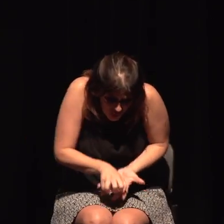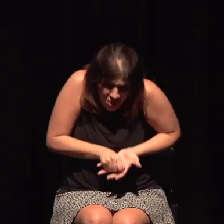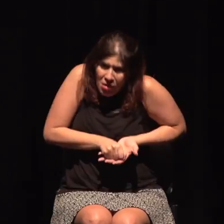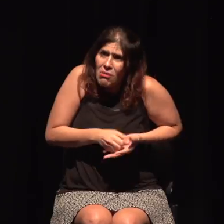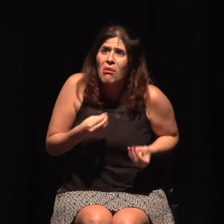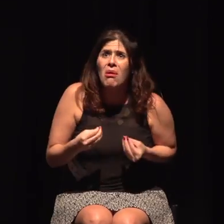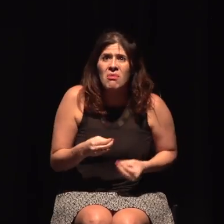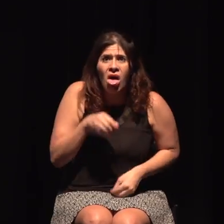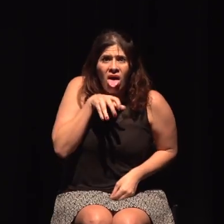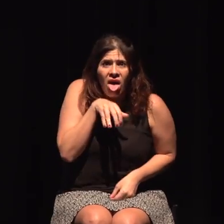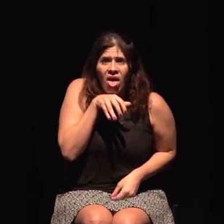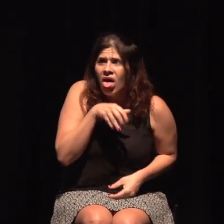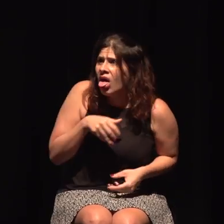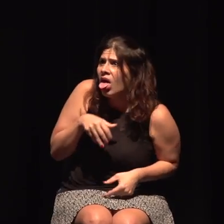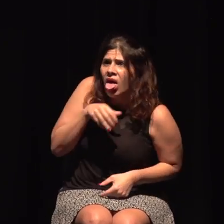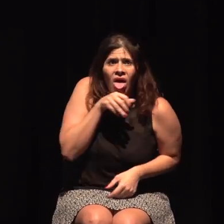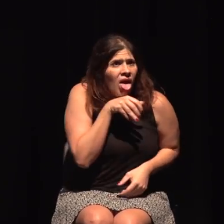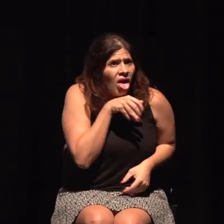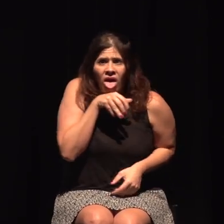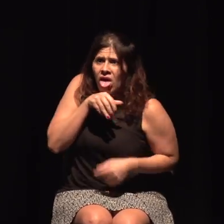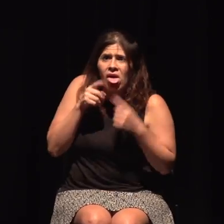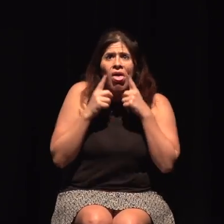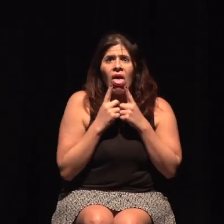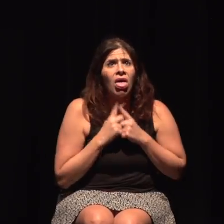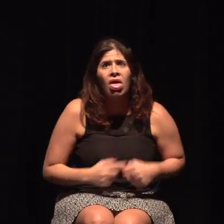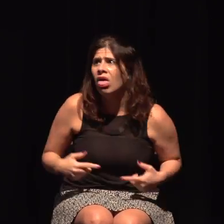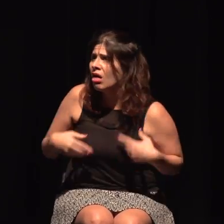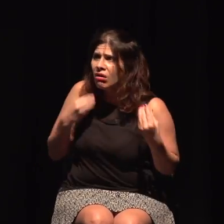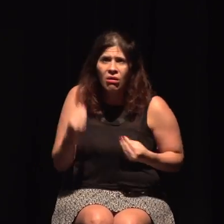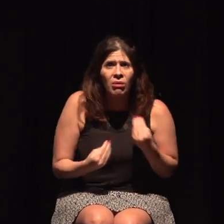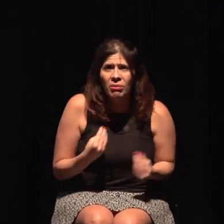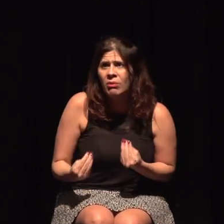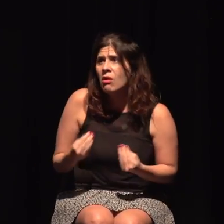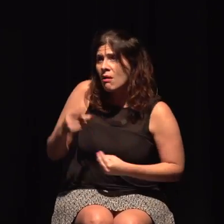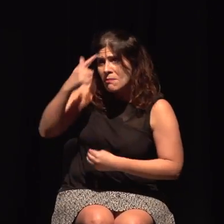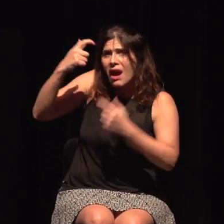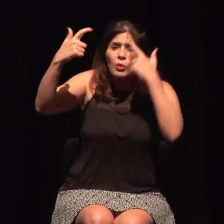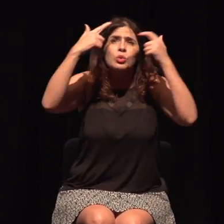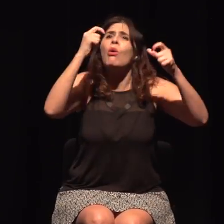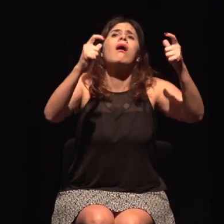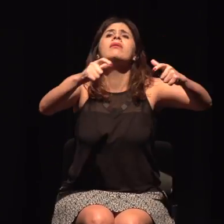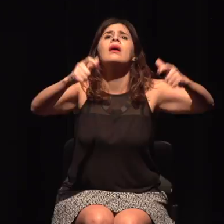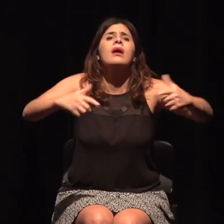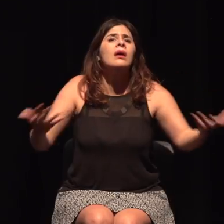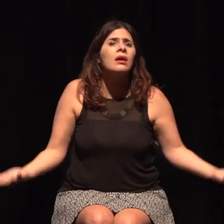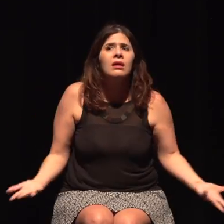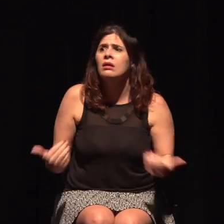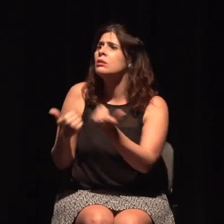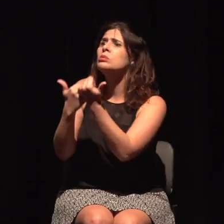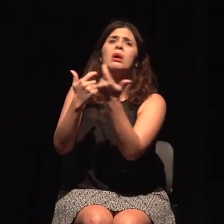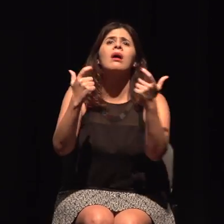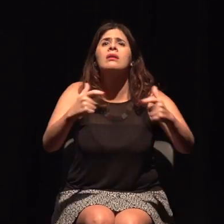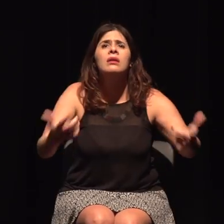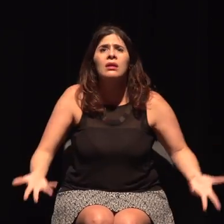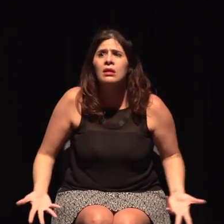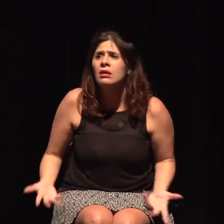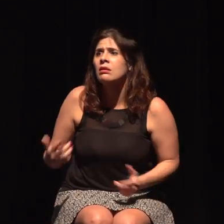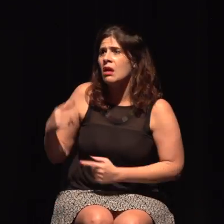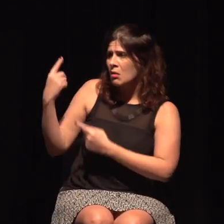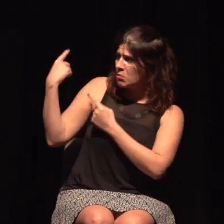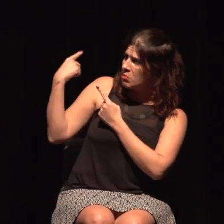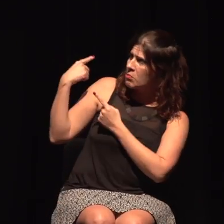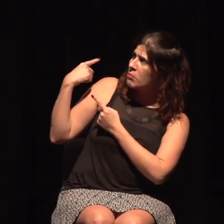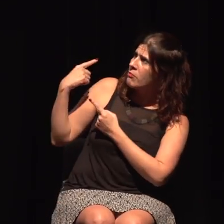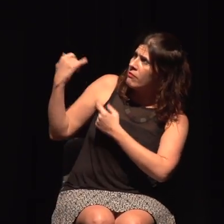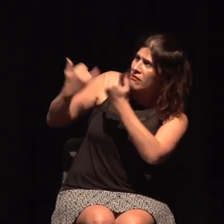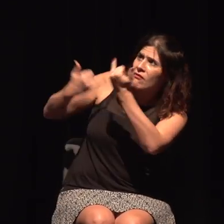que restará de mim quando me for a língua de fora, de cão, babando? O autor deveria estar aqui, visa a